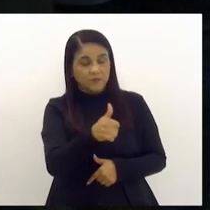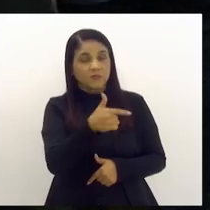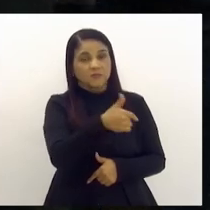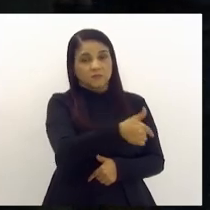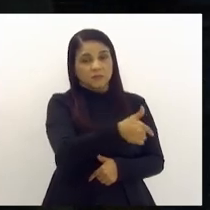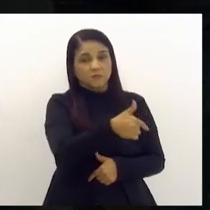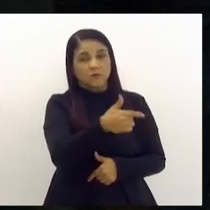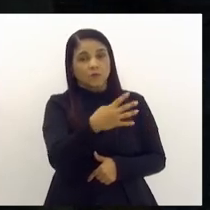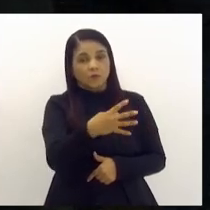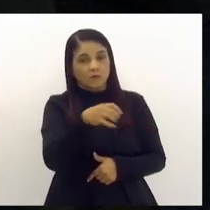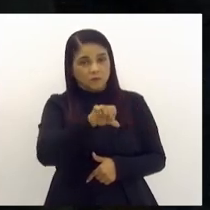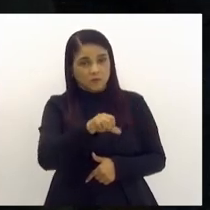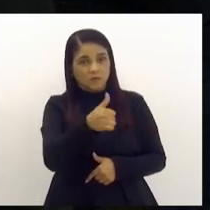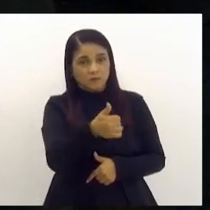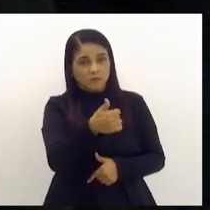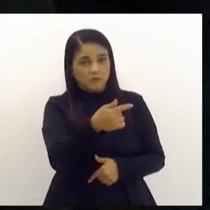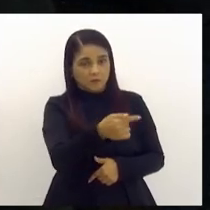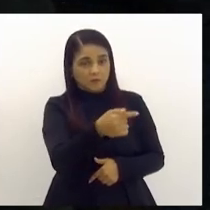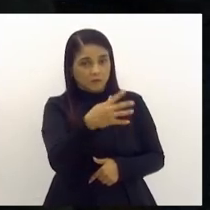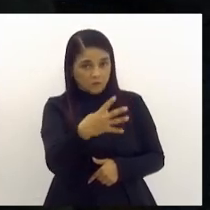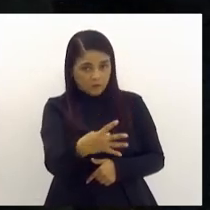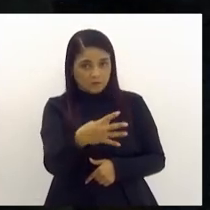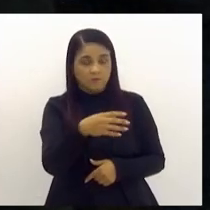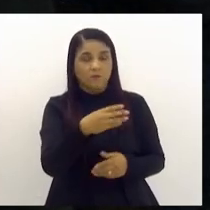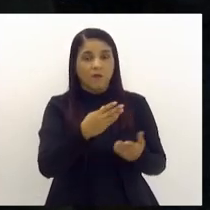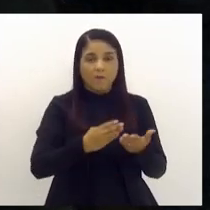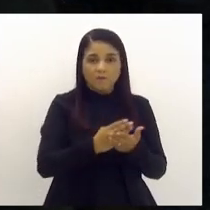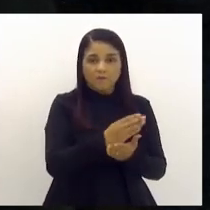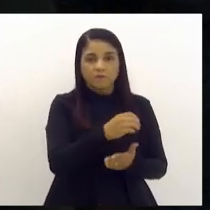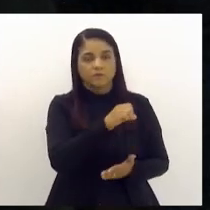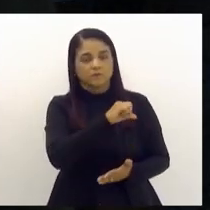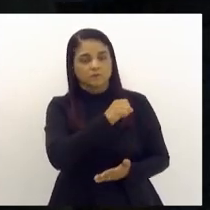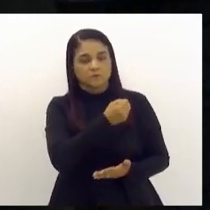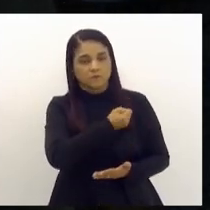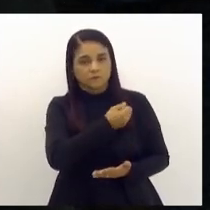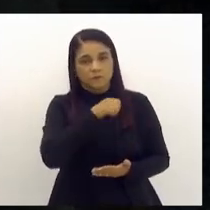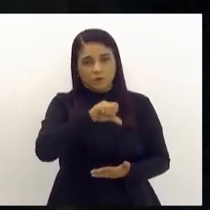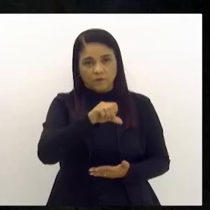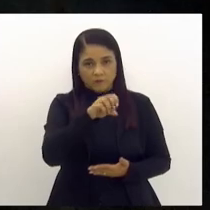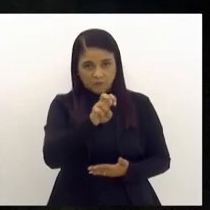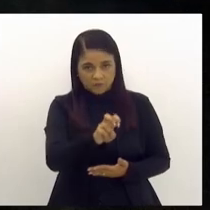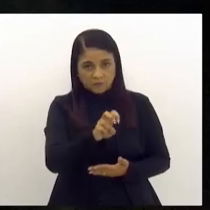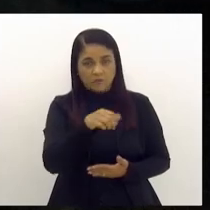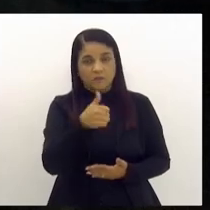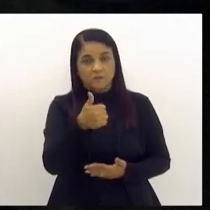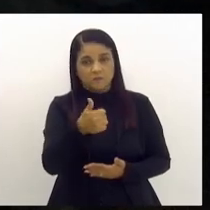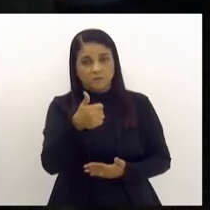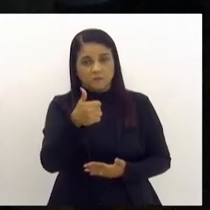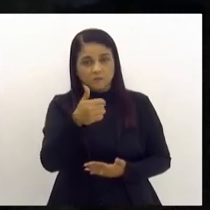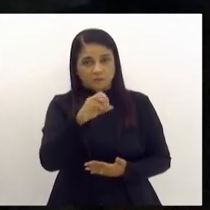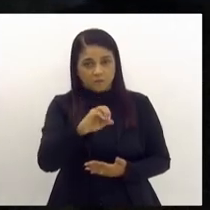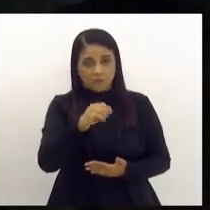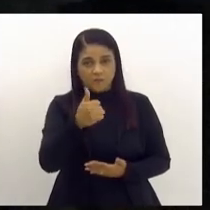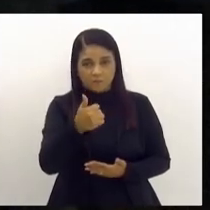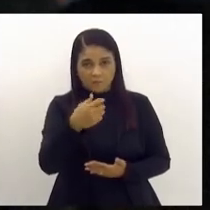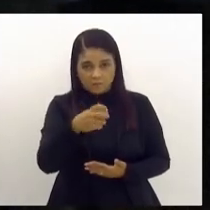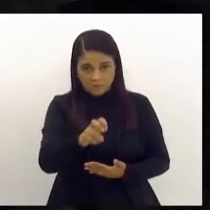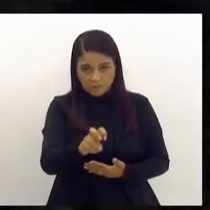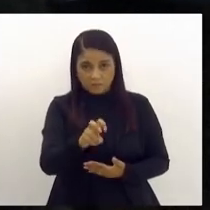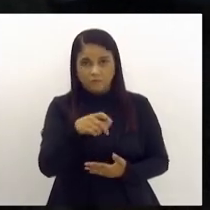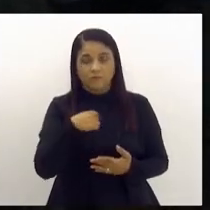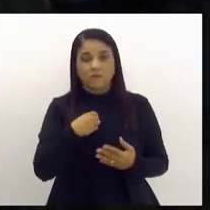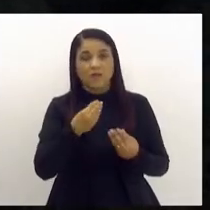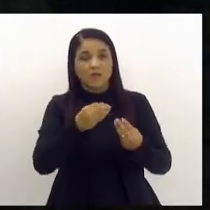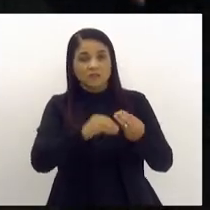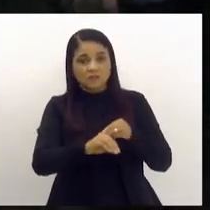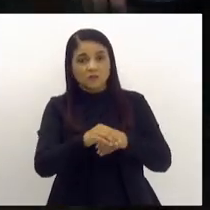174, pela aprovação da emenda de número 95, a de número 115, pela rejeição